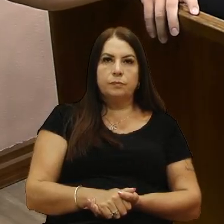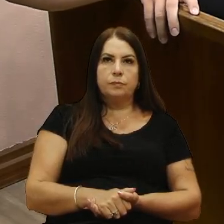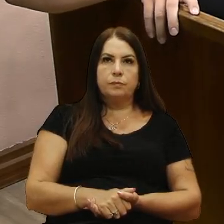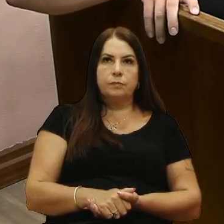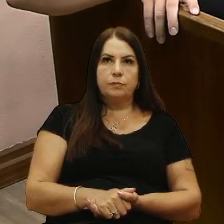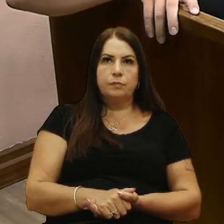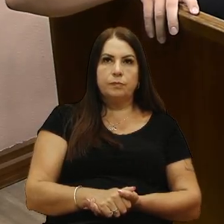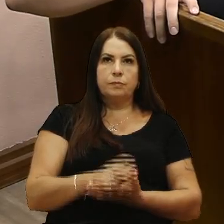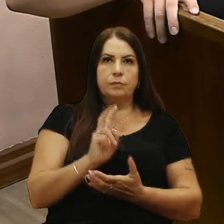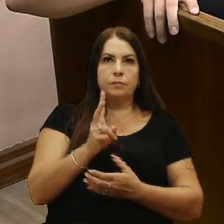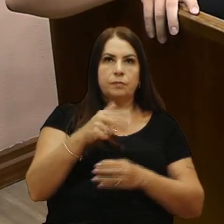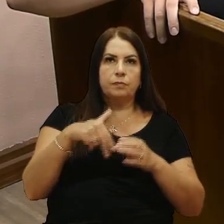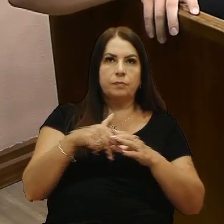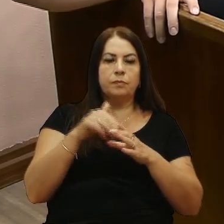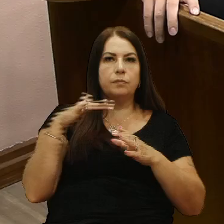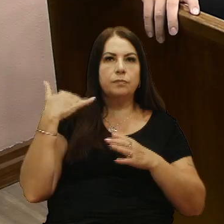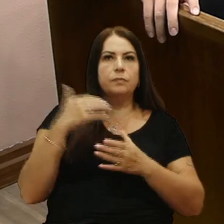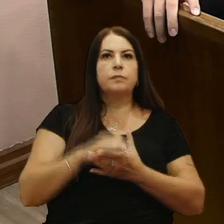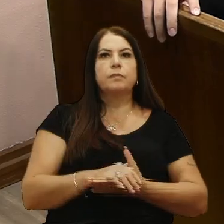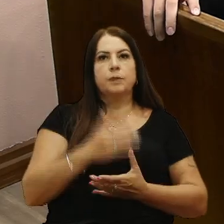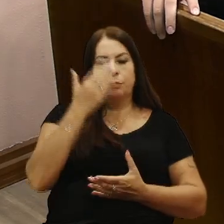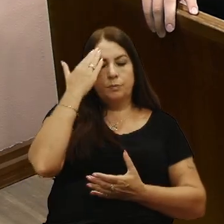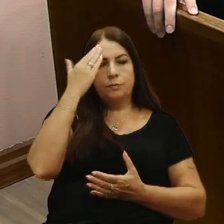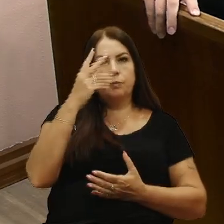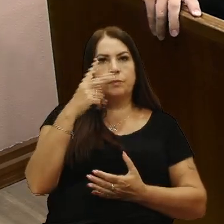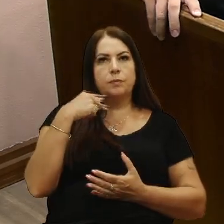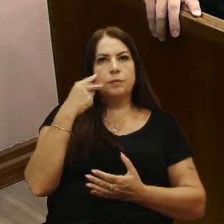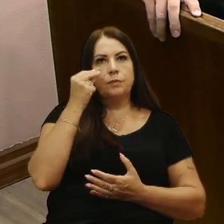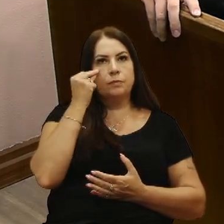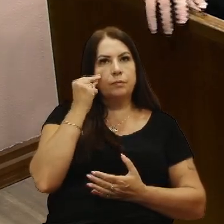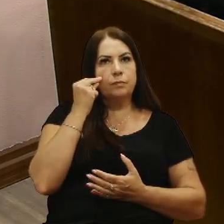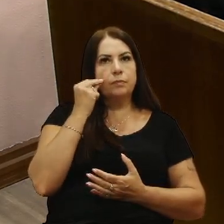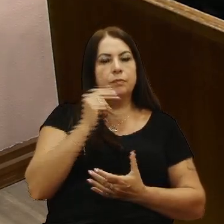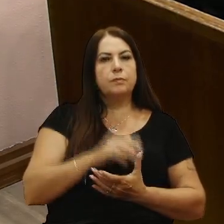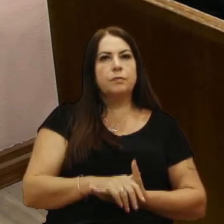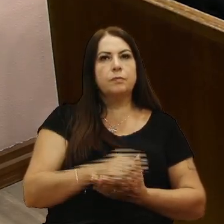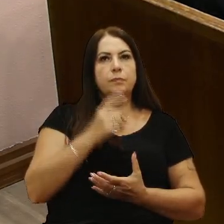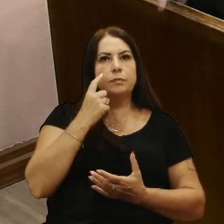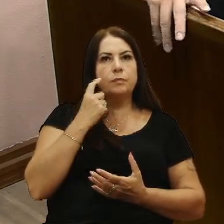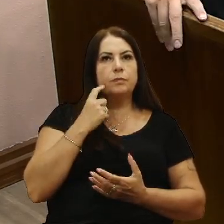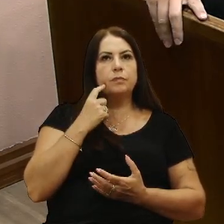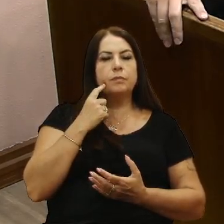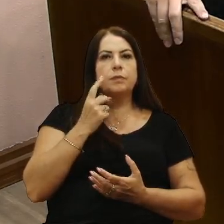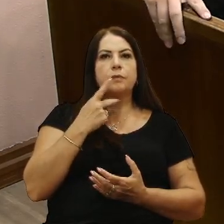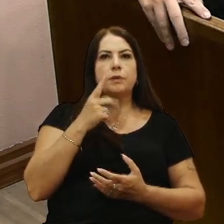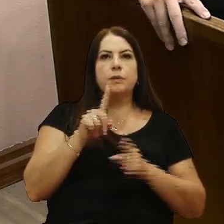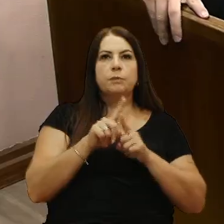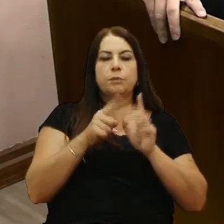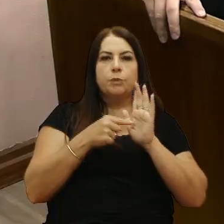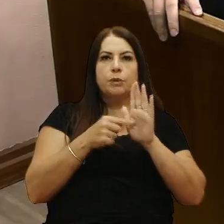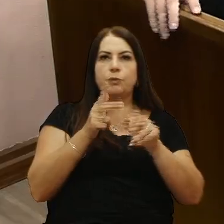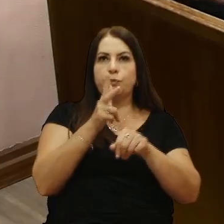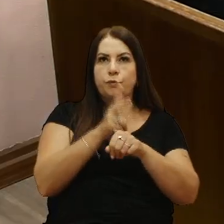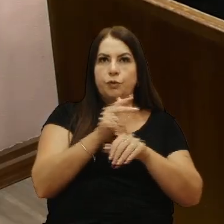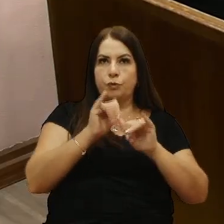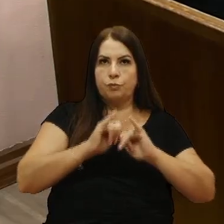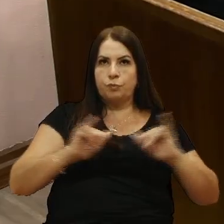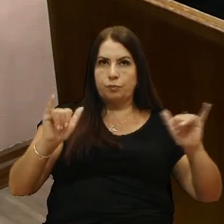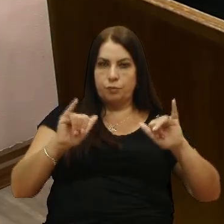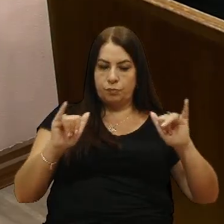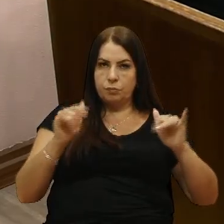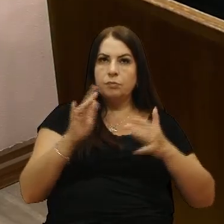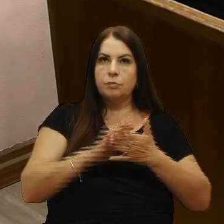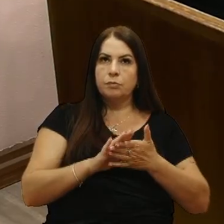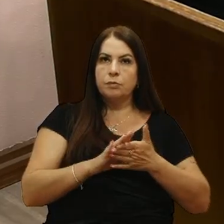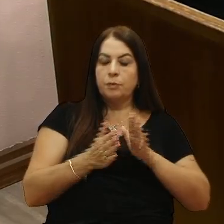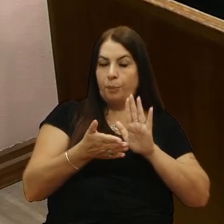Segue da tribuna a vereadora Andressa Marques. Obrigada, vereador Libardi. Obrigada, vereador Wagner Petrini. Mais do que falar, eu queria mostrar o vídeo, então, da campanha que foi,